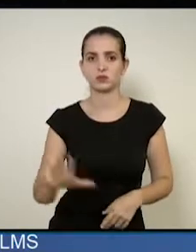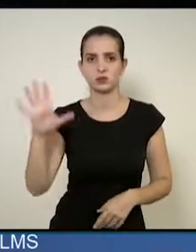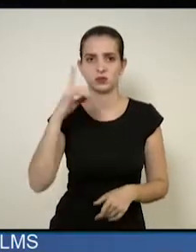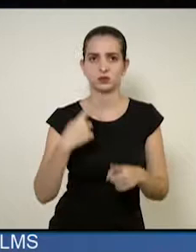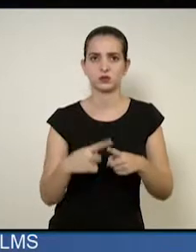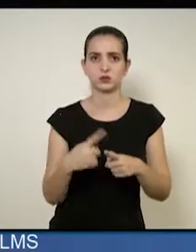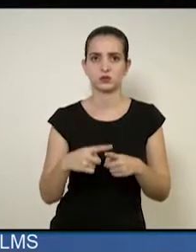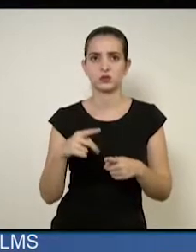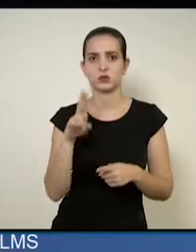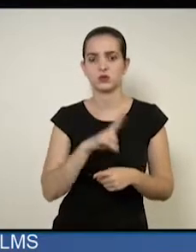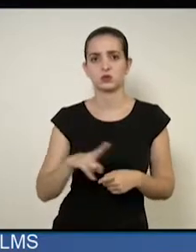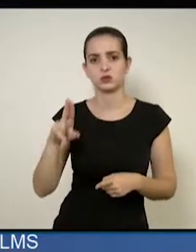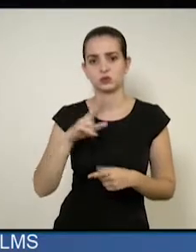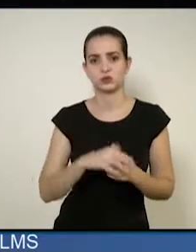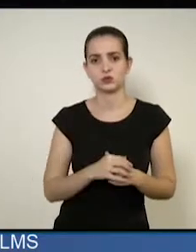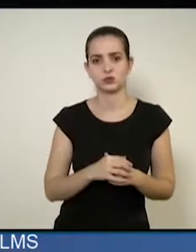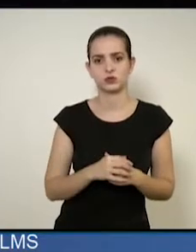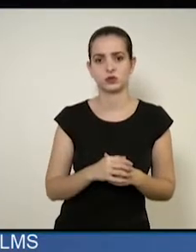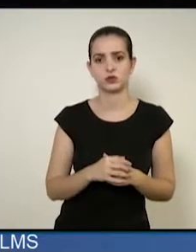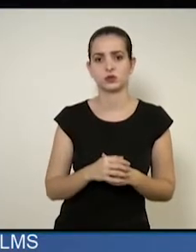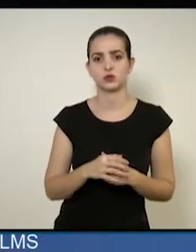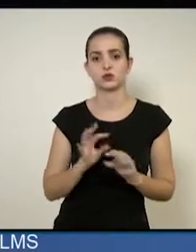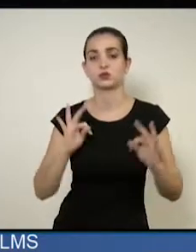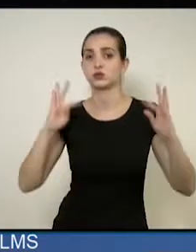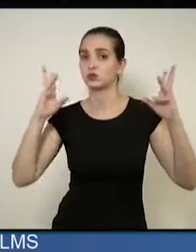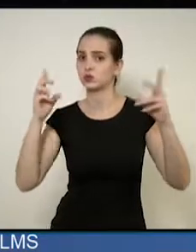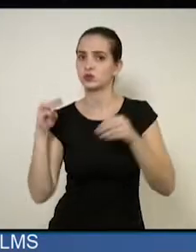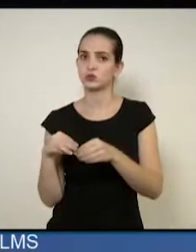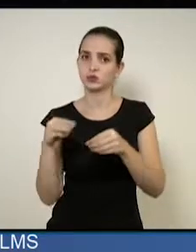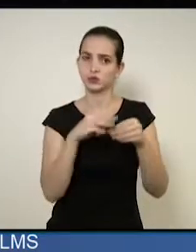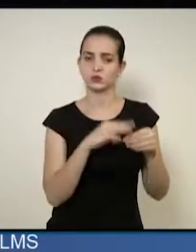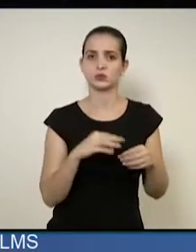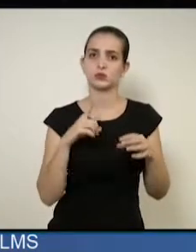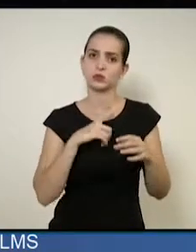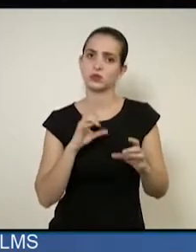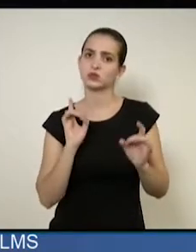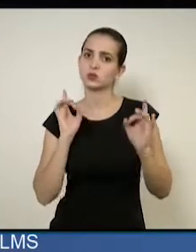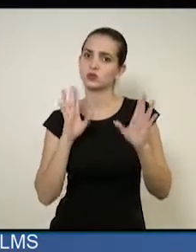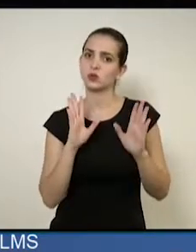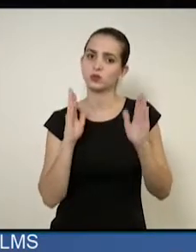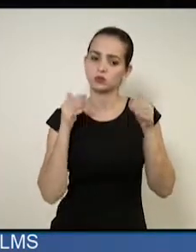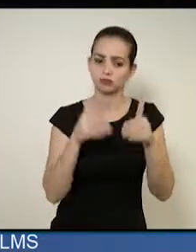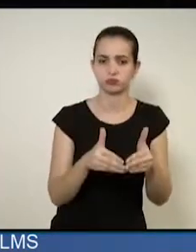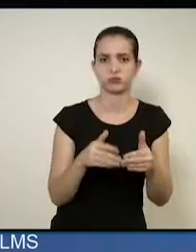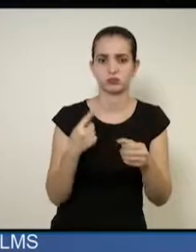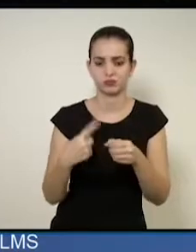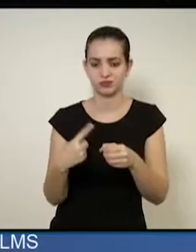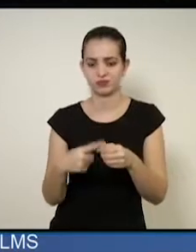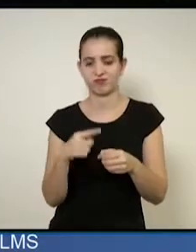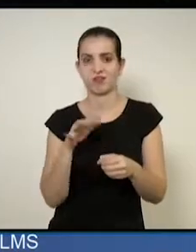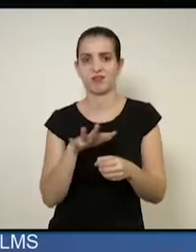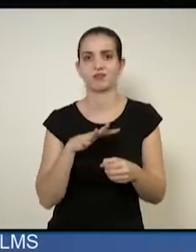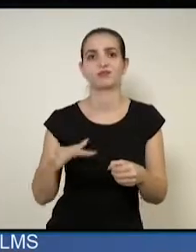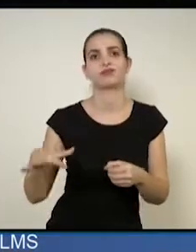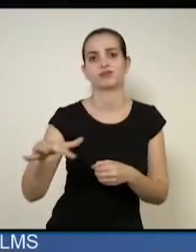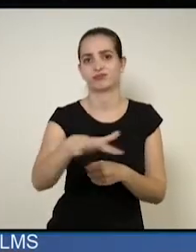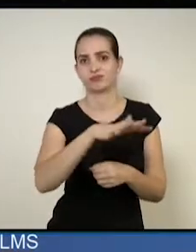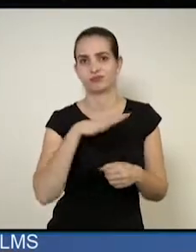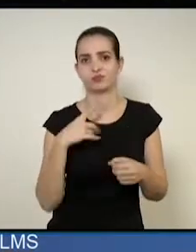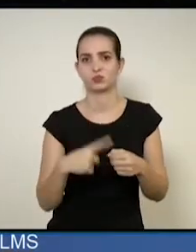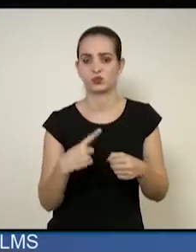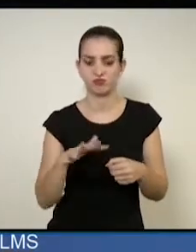determinar a cobertura de 80% da área de todos os municípios, estabelece apenas a cobertura urbana do distrito